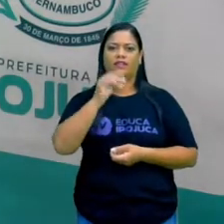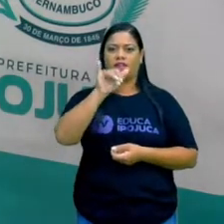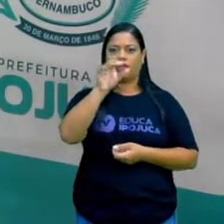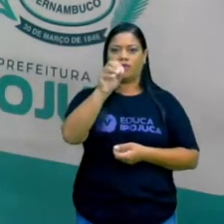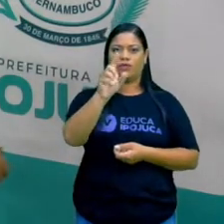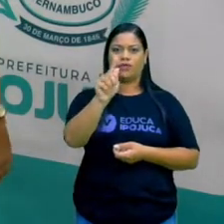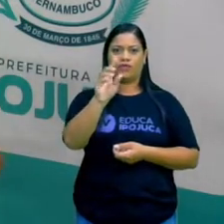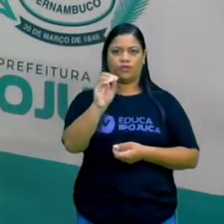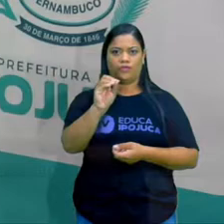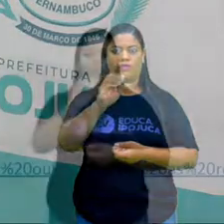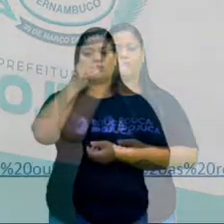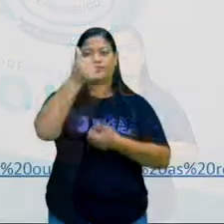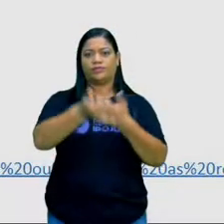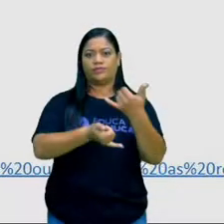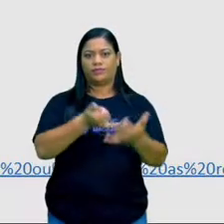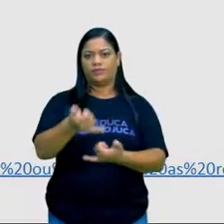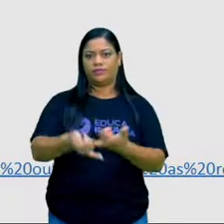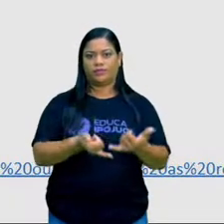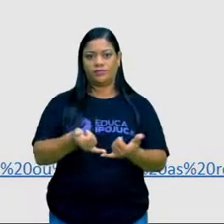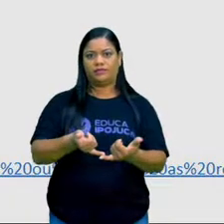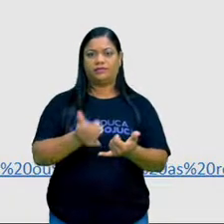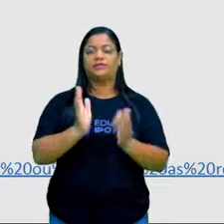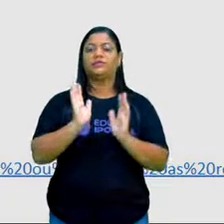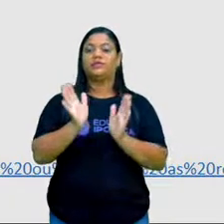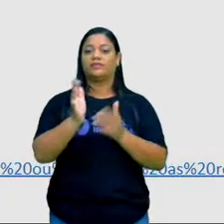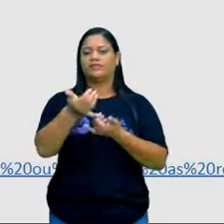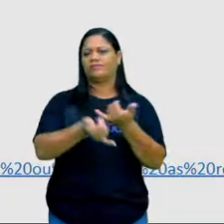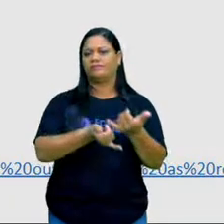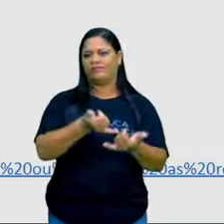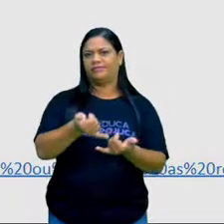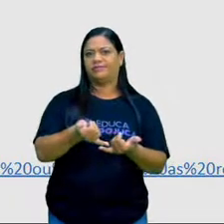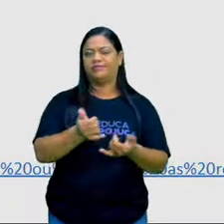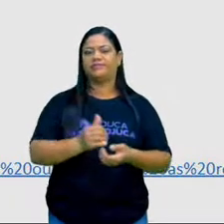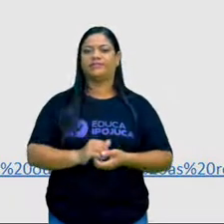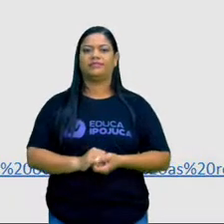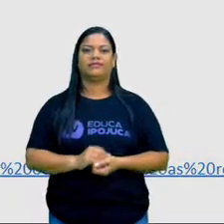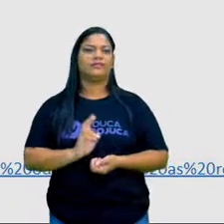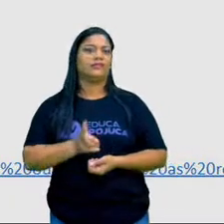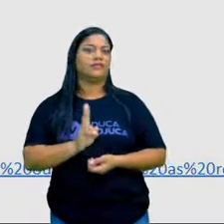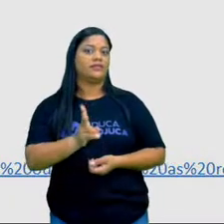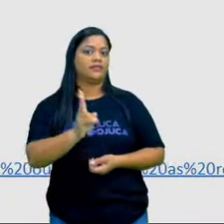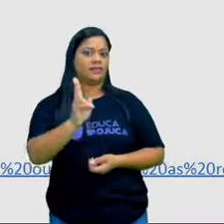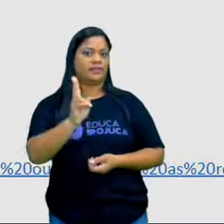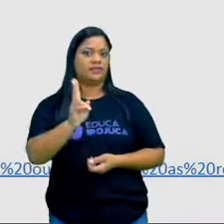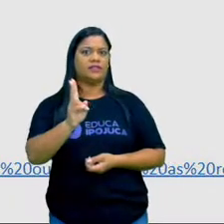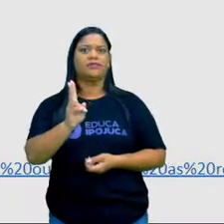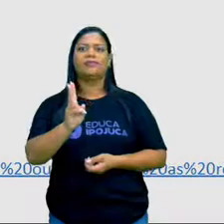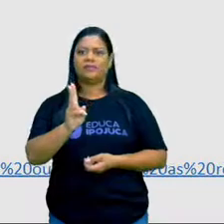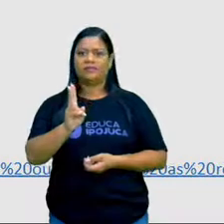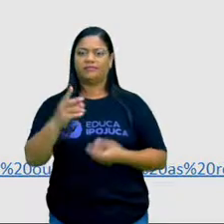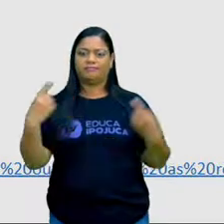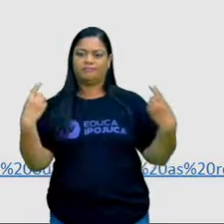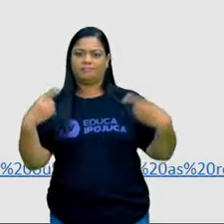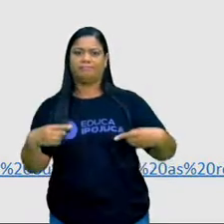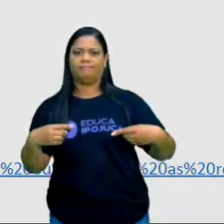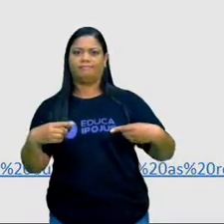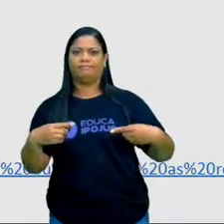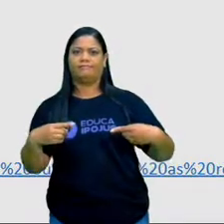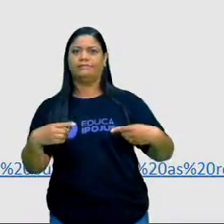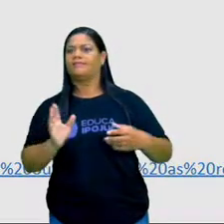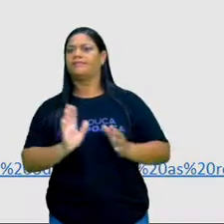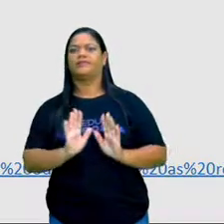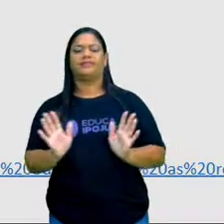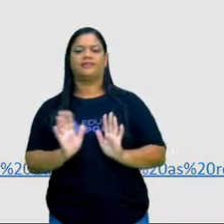em jogo, ela já é uma atividade recreativa. Nem sempre é competitiva e os